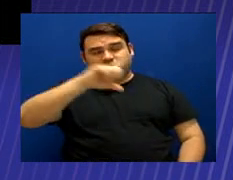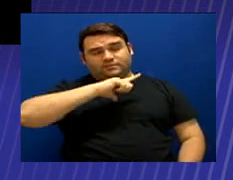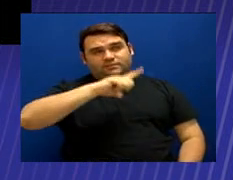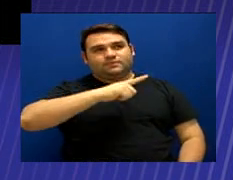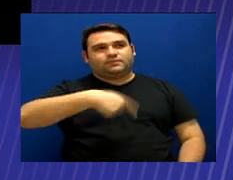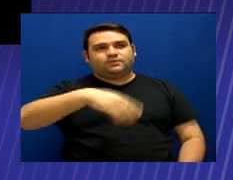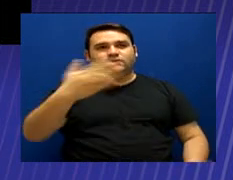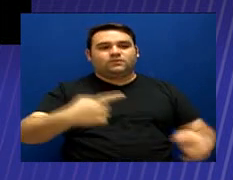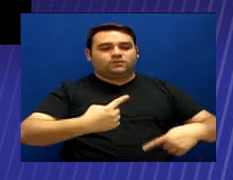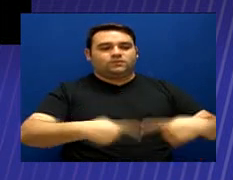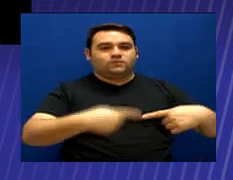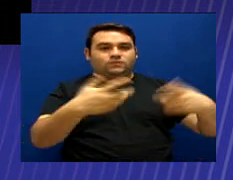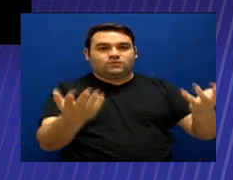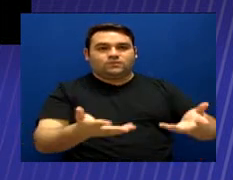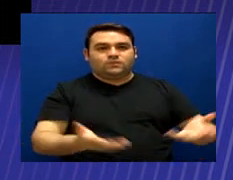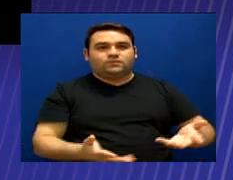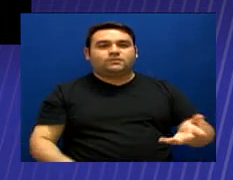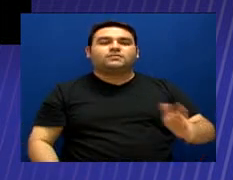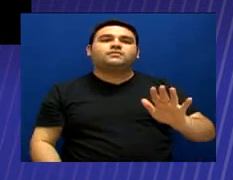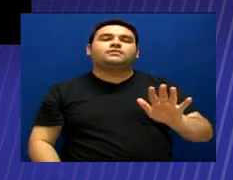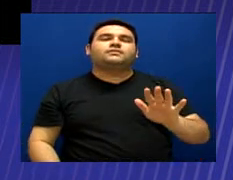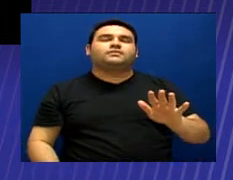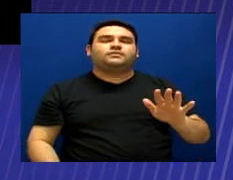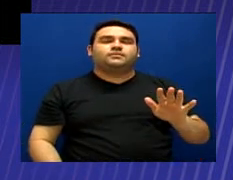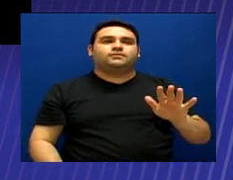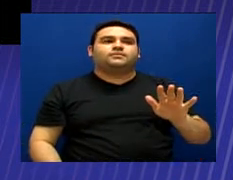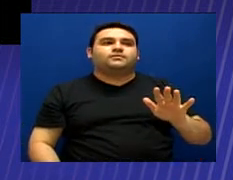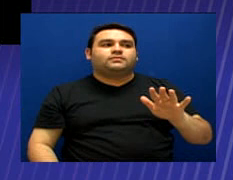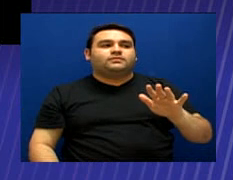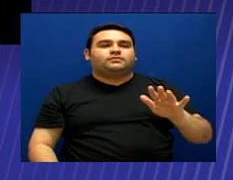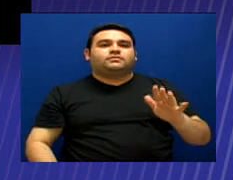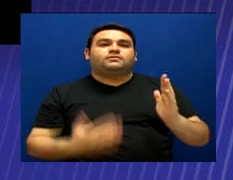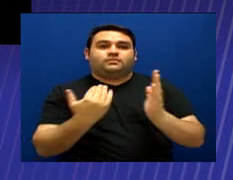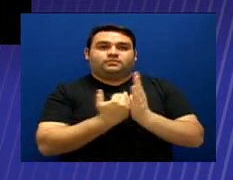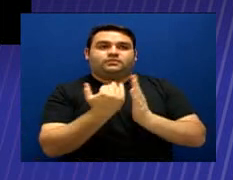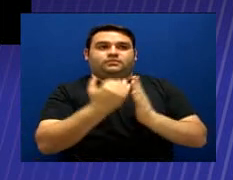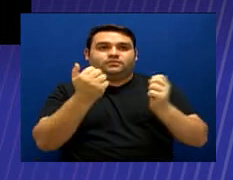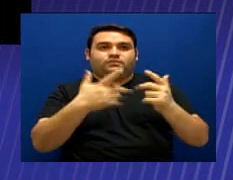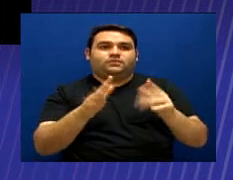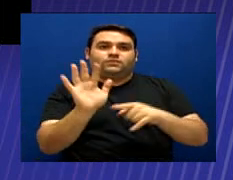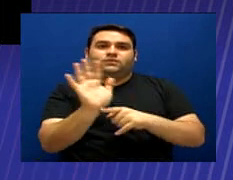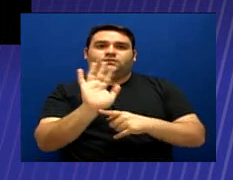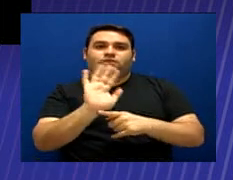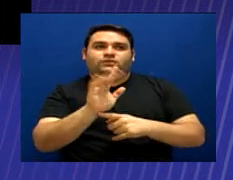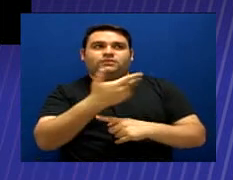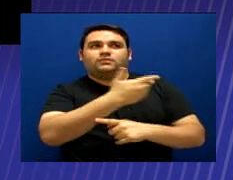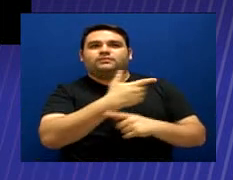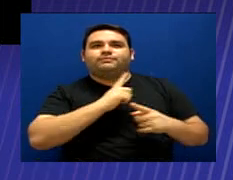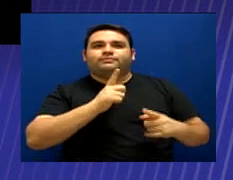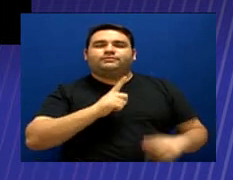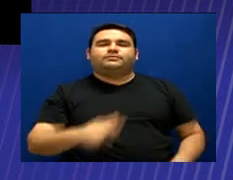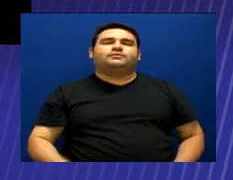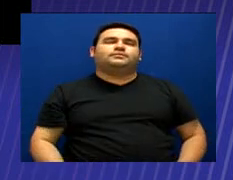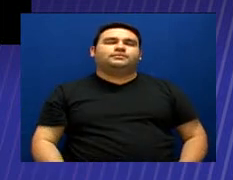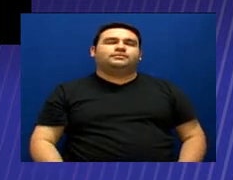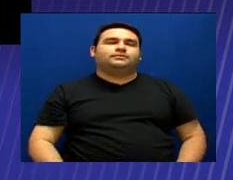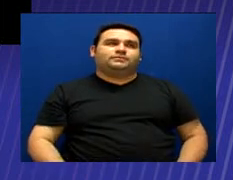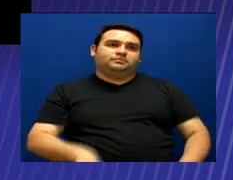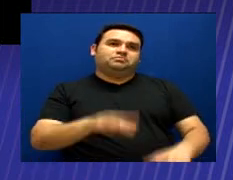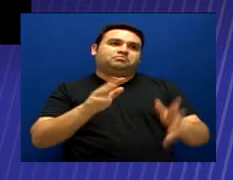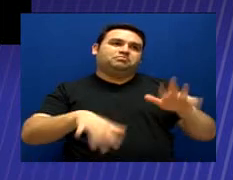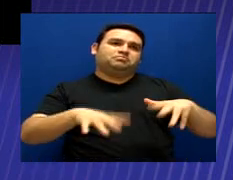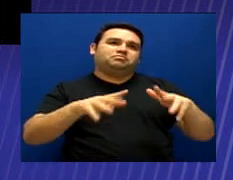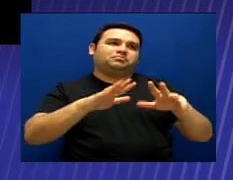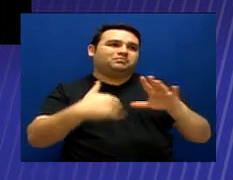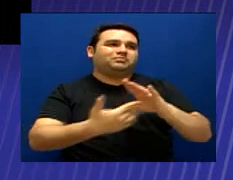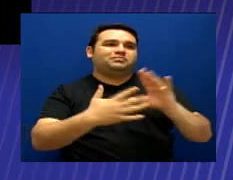nós iríamos falar aqui, mas foi complementada pelo vídeo que passou. Eu espero que eu tenha